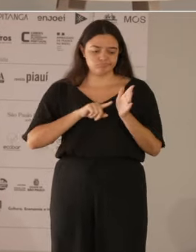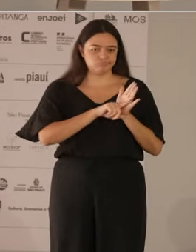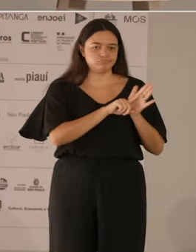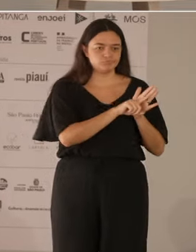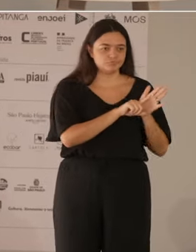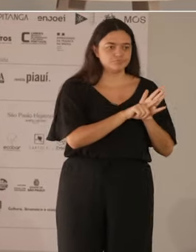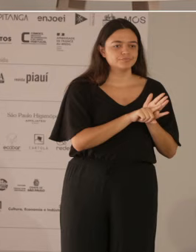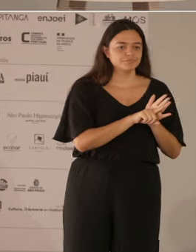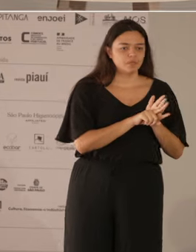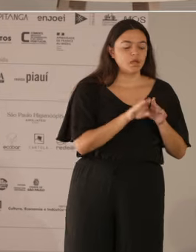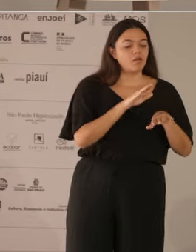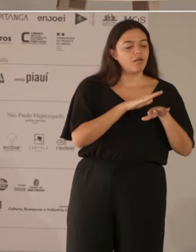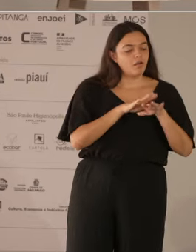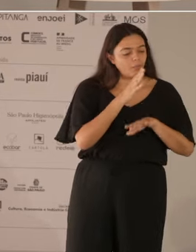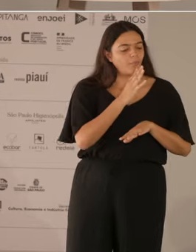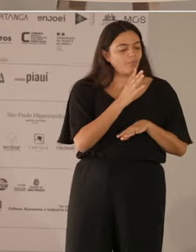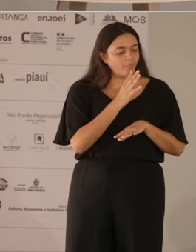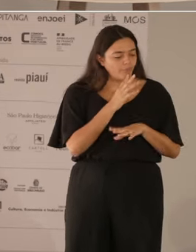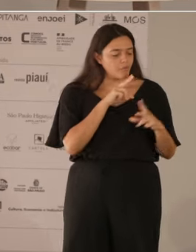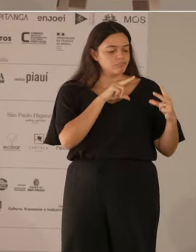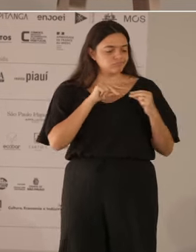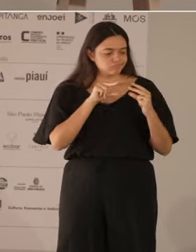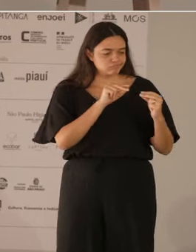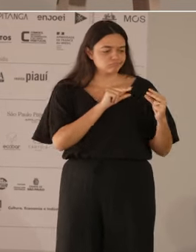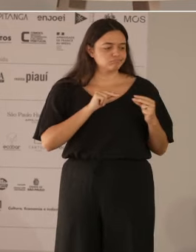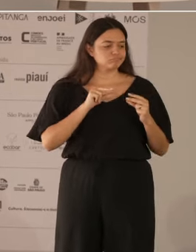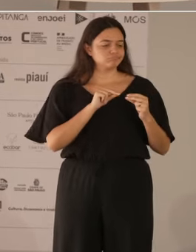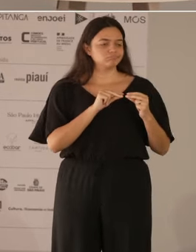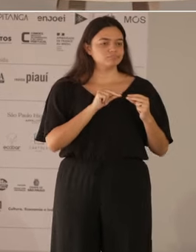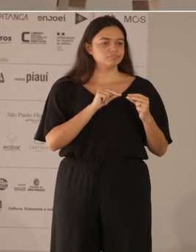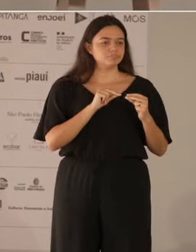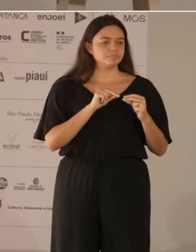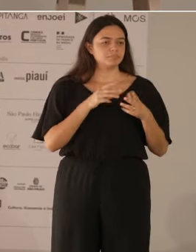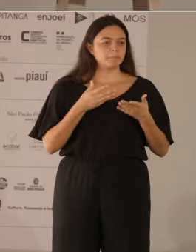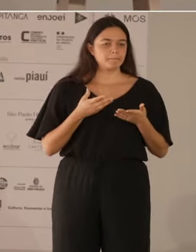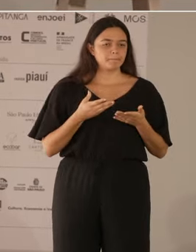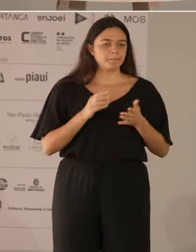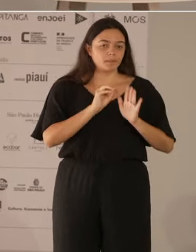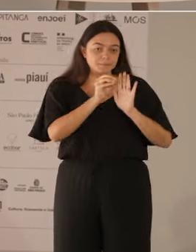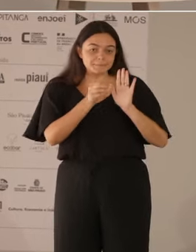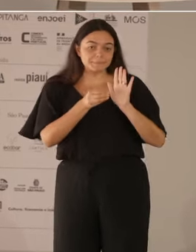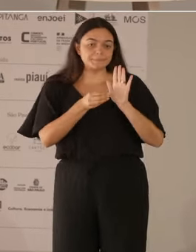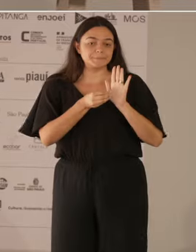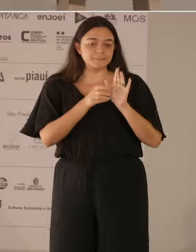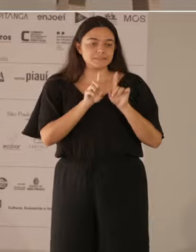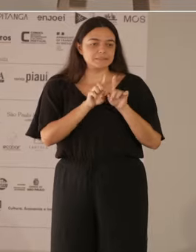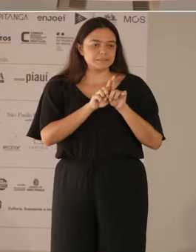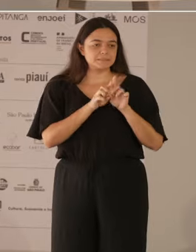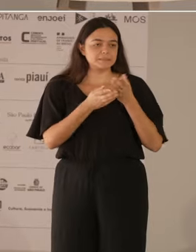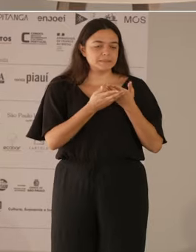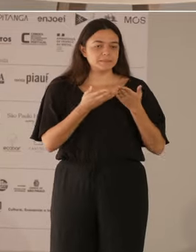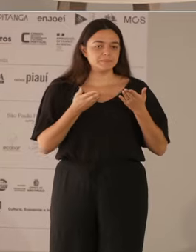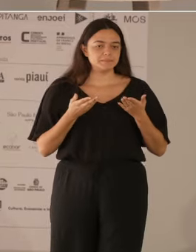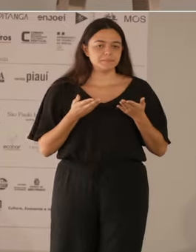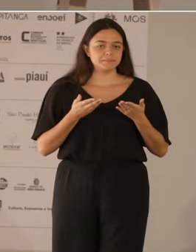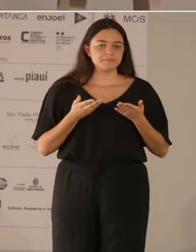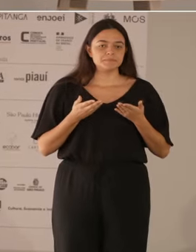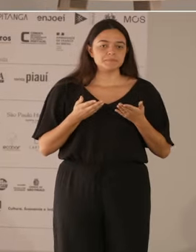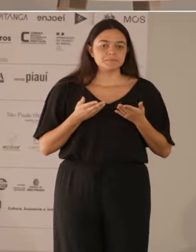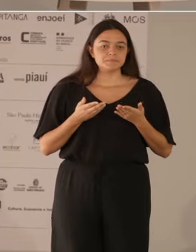conhecendo as pessoas. E só um casinho, assim, só para relaxar aqui.